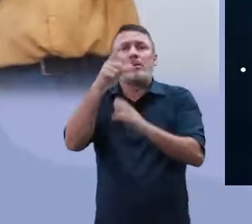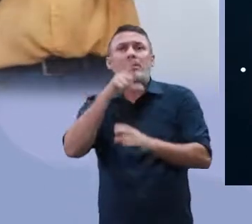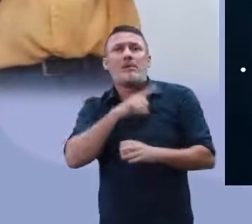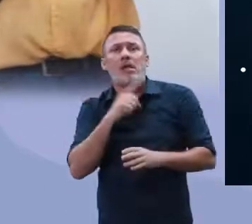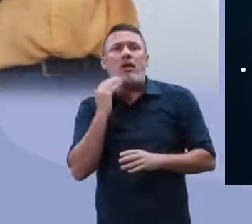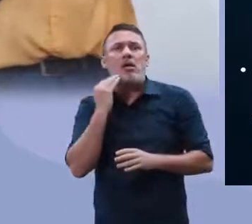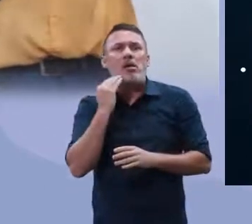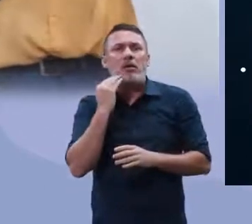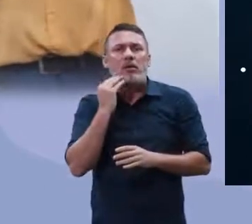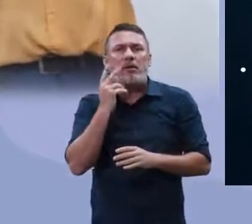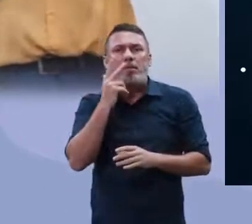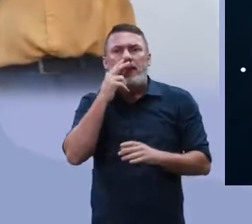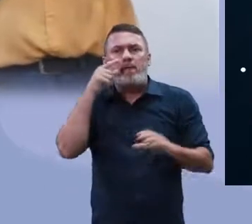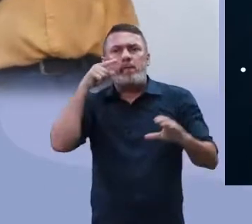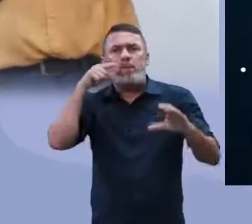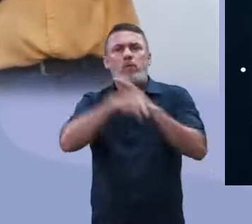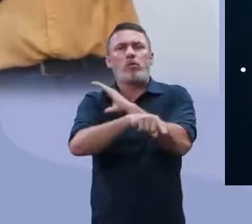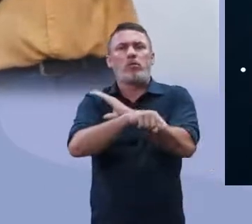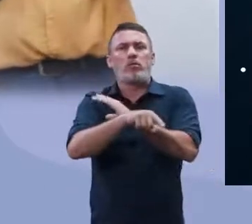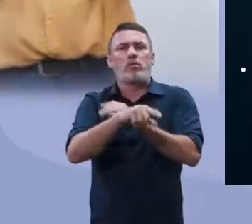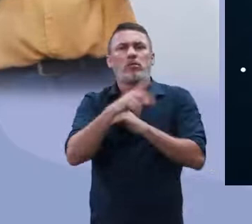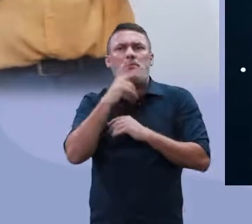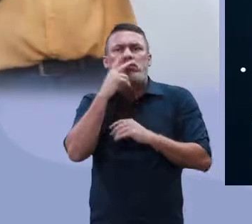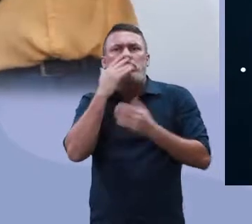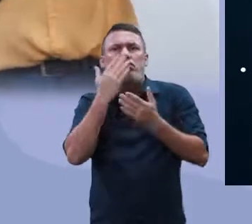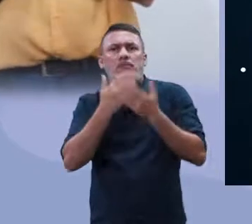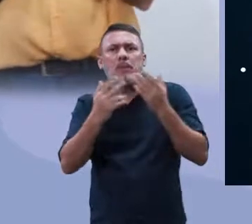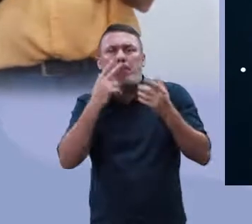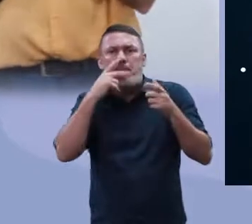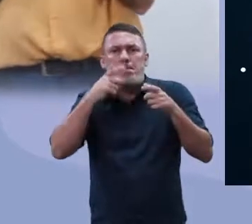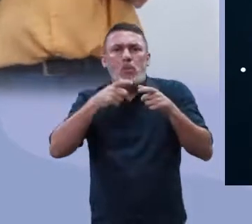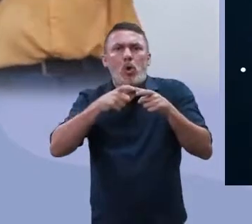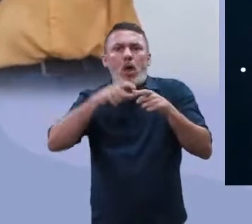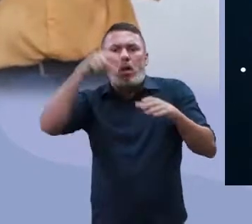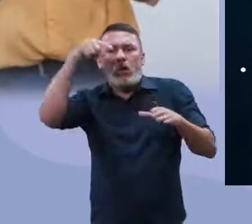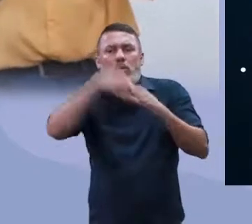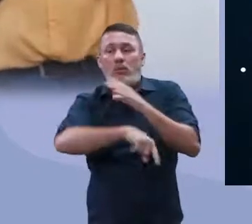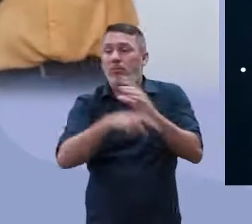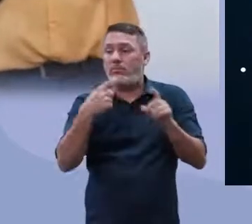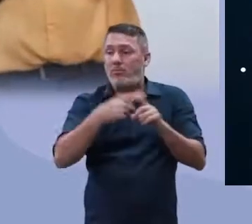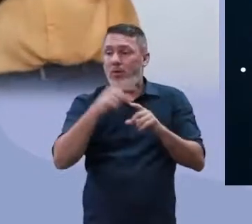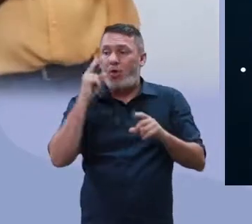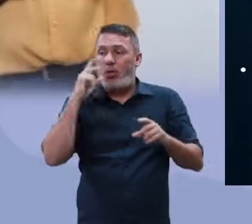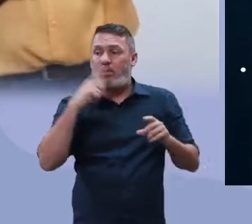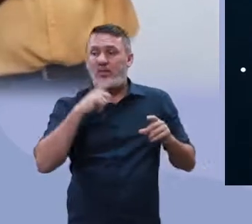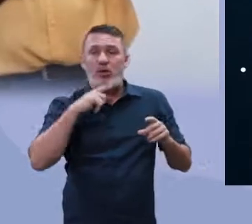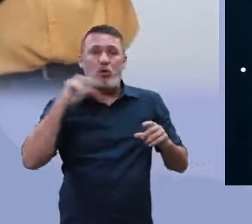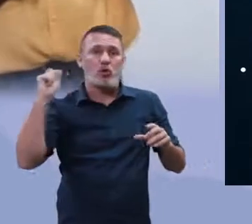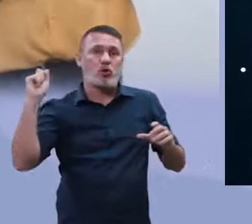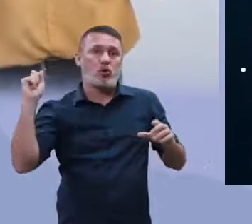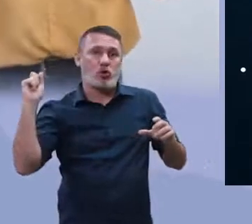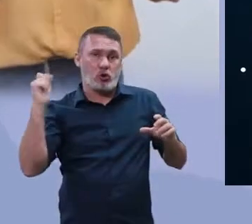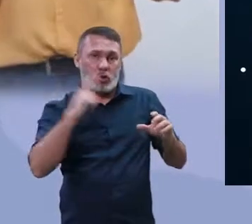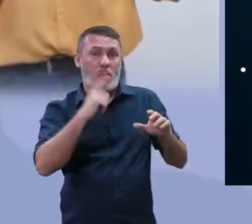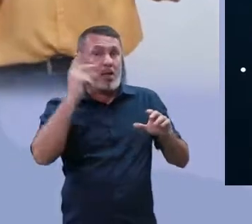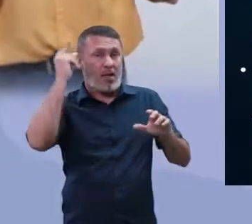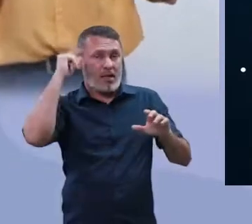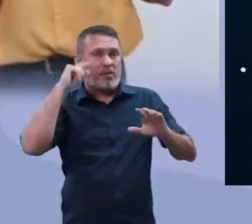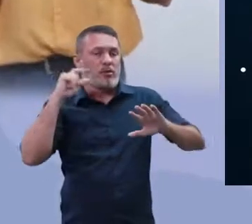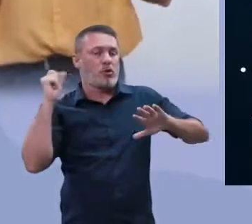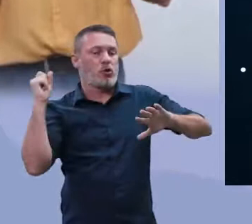uma deficiência, como se fosse um início de um buraco, algo que estava cavando ela, e